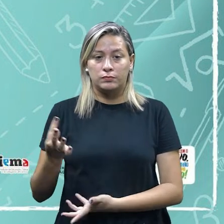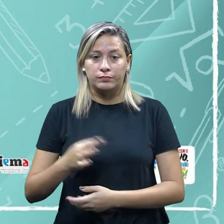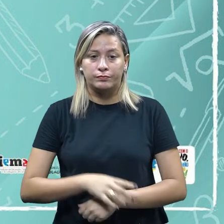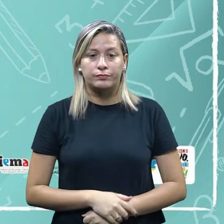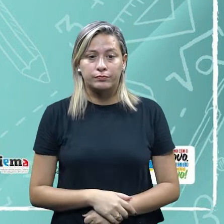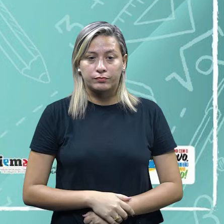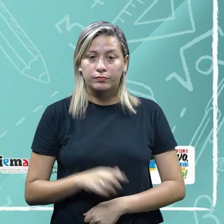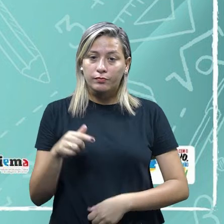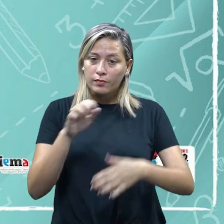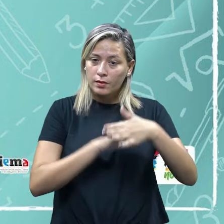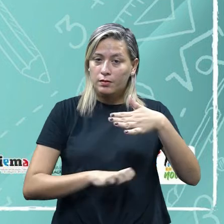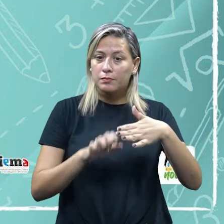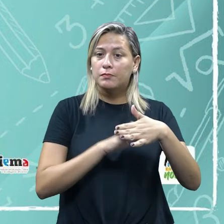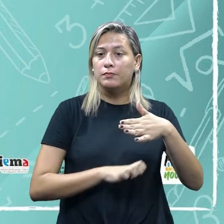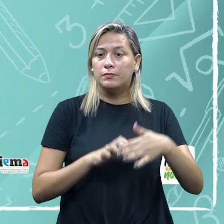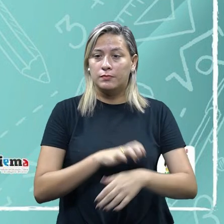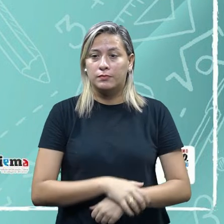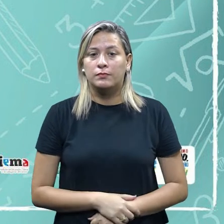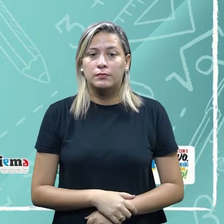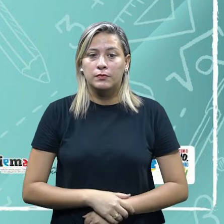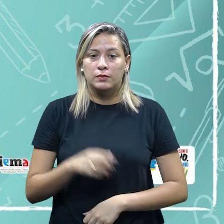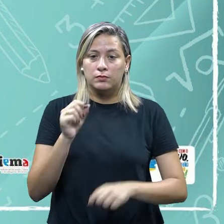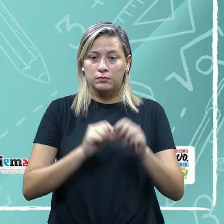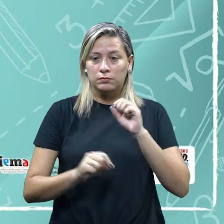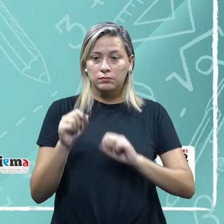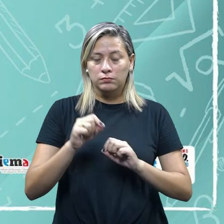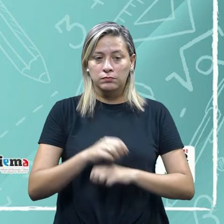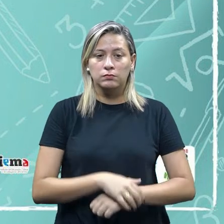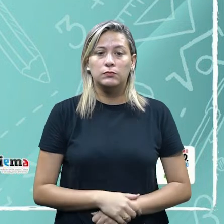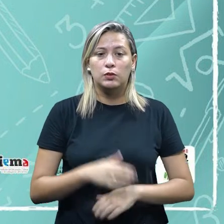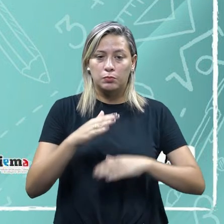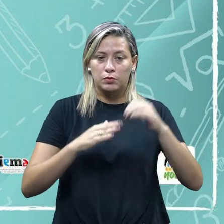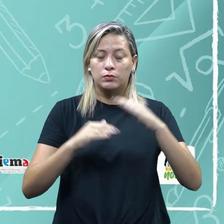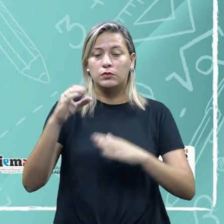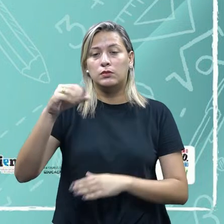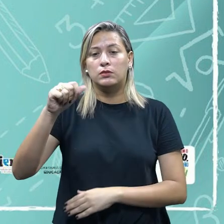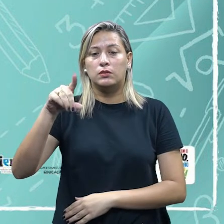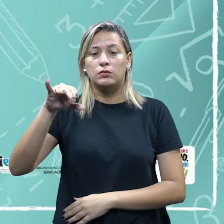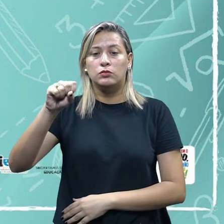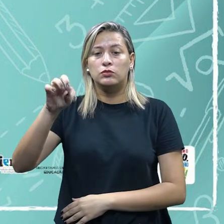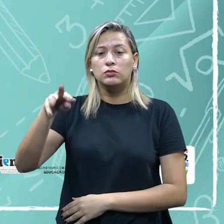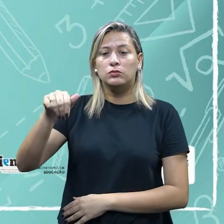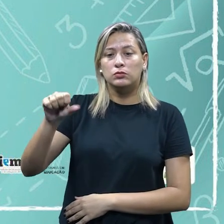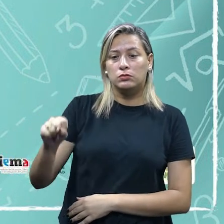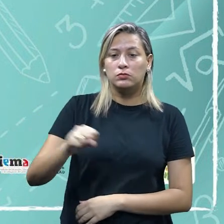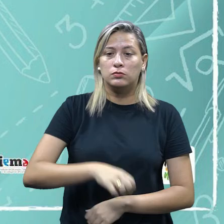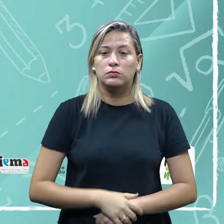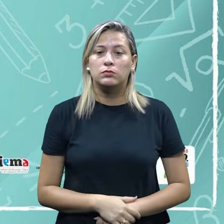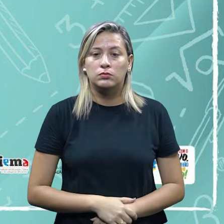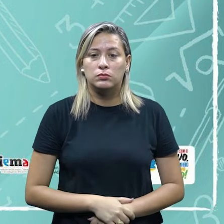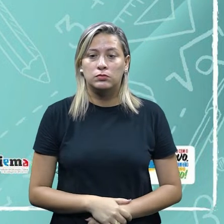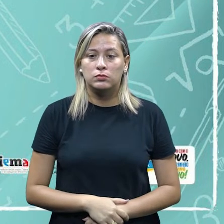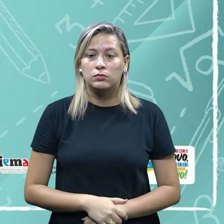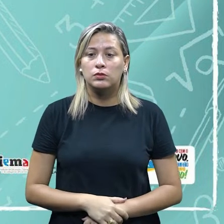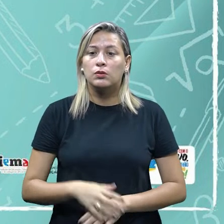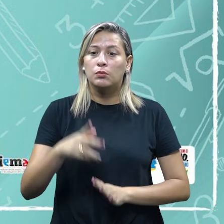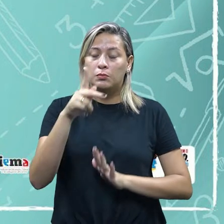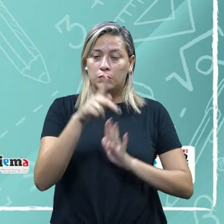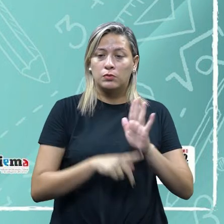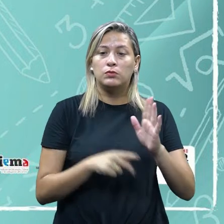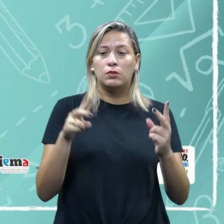obra especializada, né? Que são os CADistas, né? Além de que o profissional digital reduz e não necessita